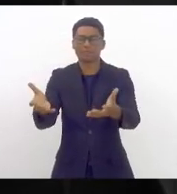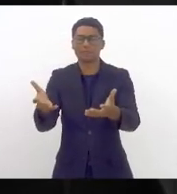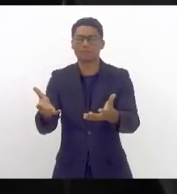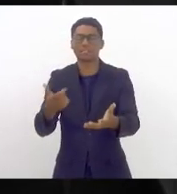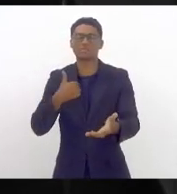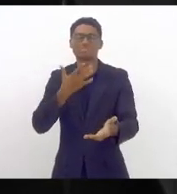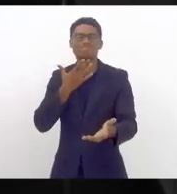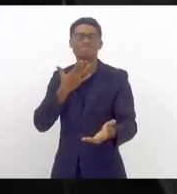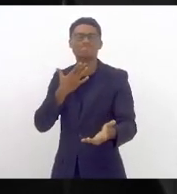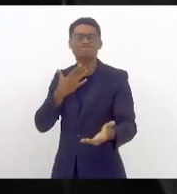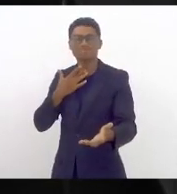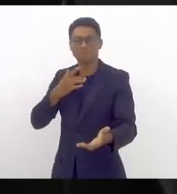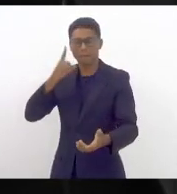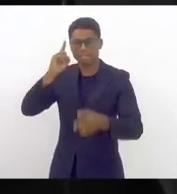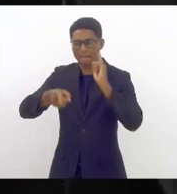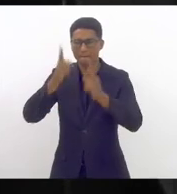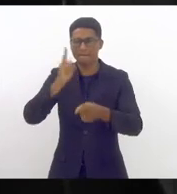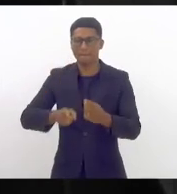vontades